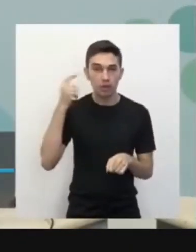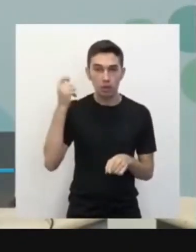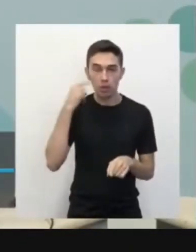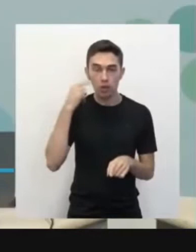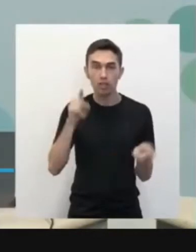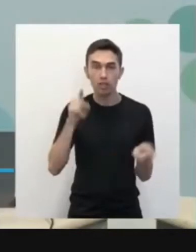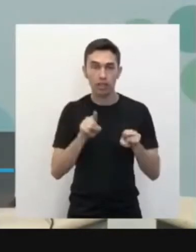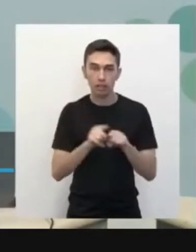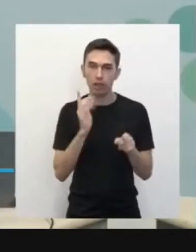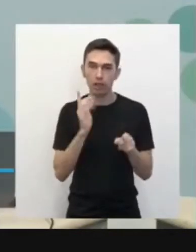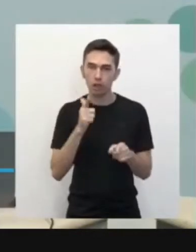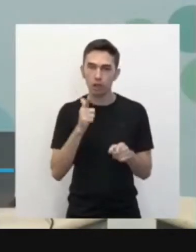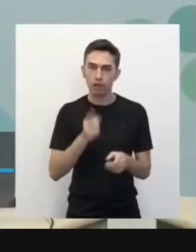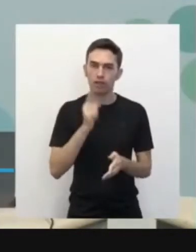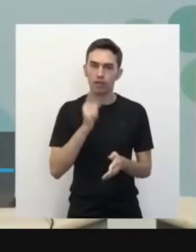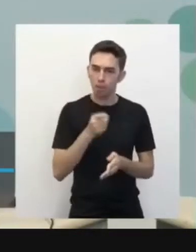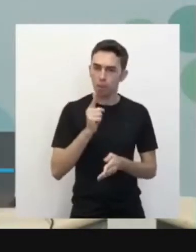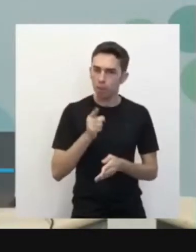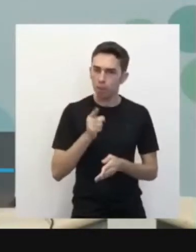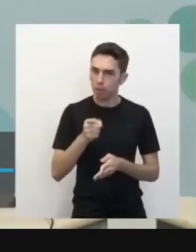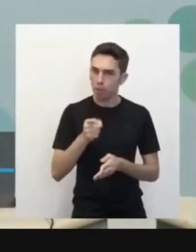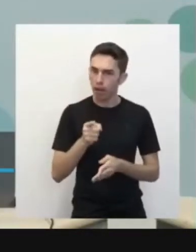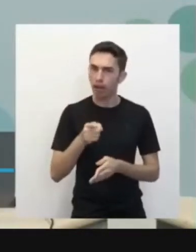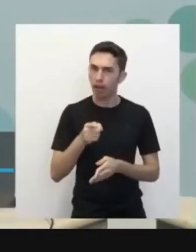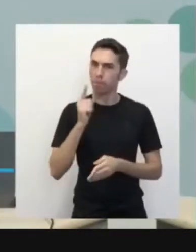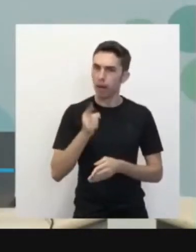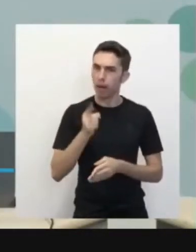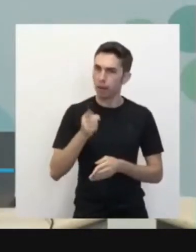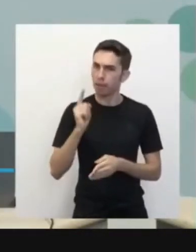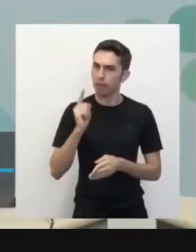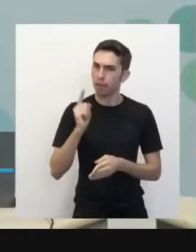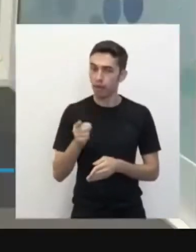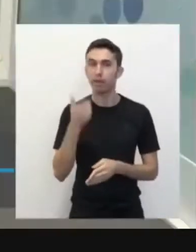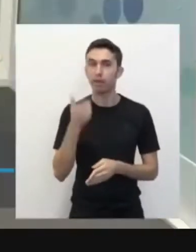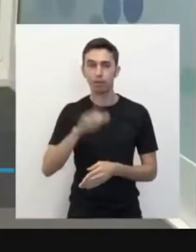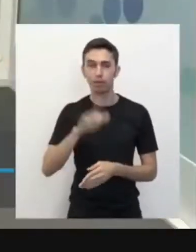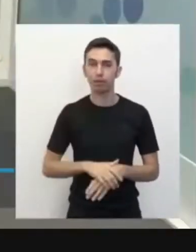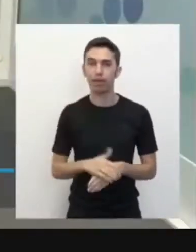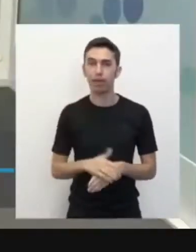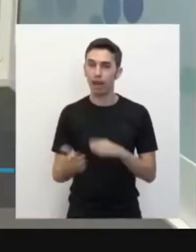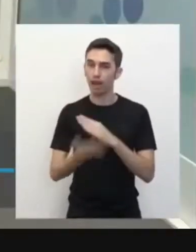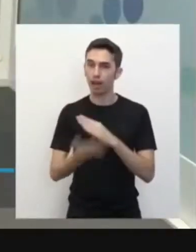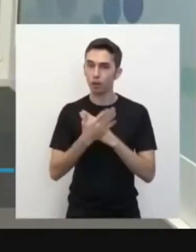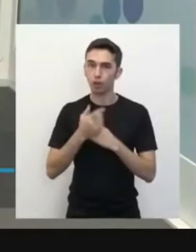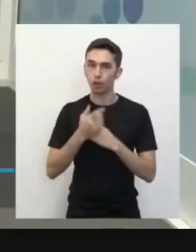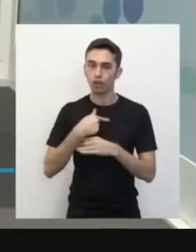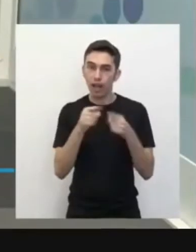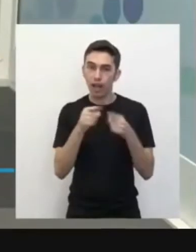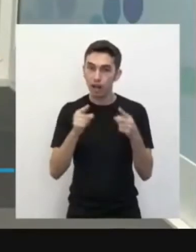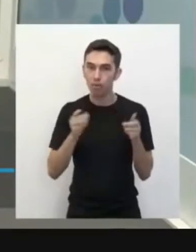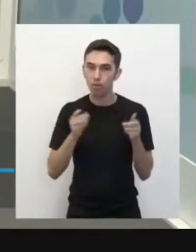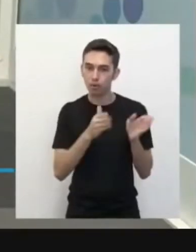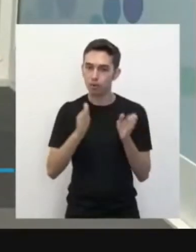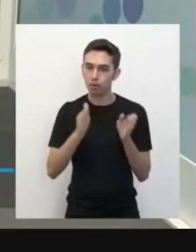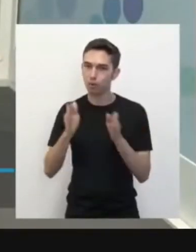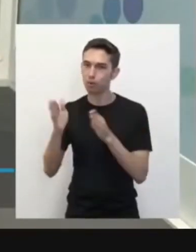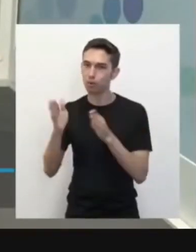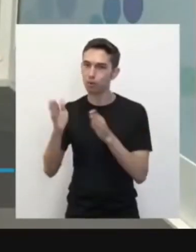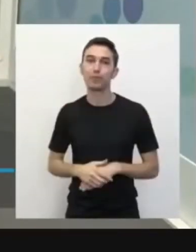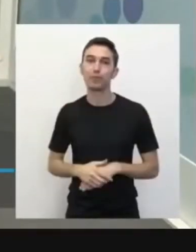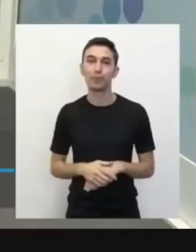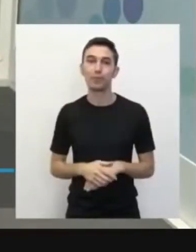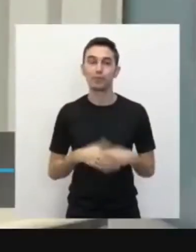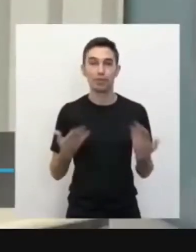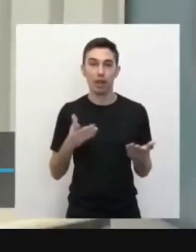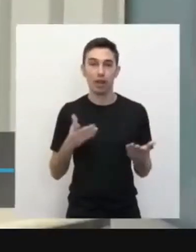gente teve aí bons exemplos de instrumentos de percussão. Legal. Então vamos seguir, turma, vamos seguir com a família de instrumento musical. Vamos